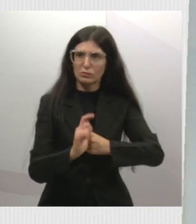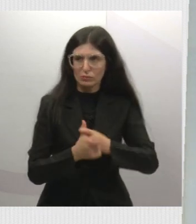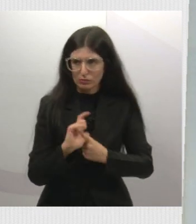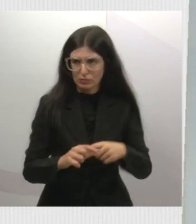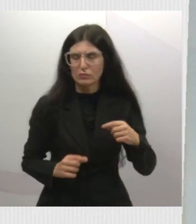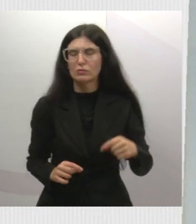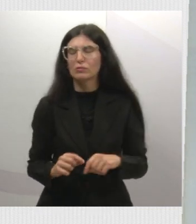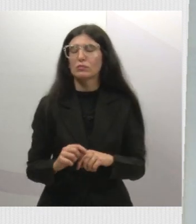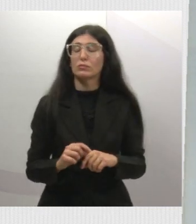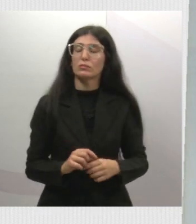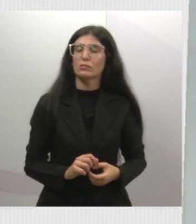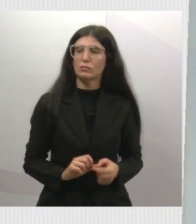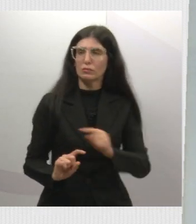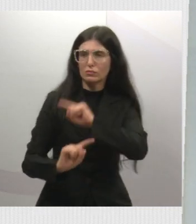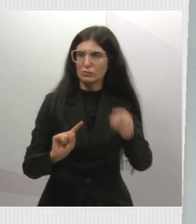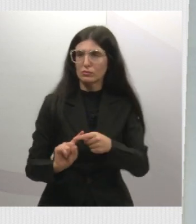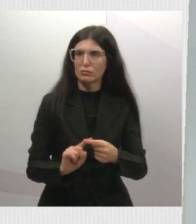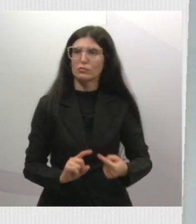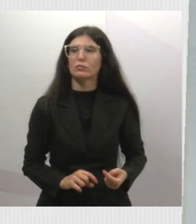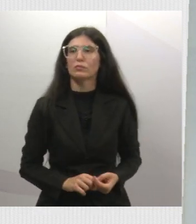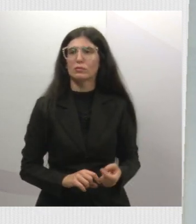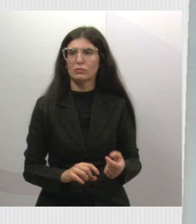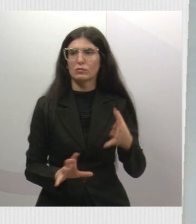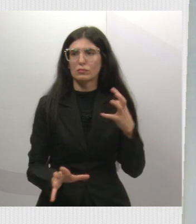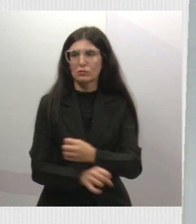meta orçada